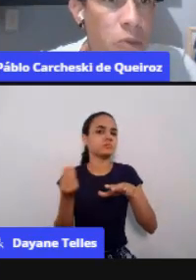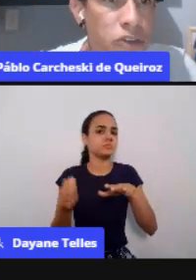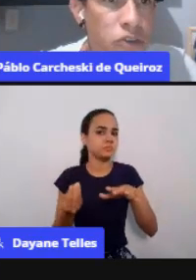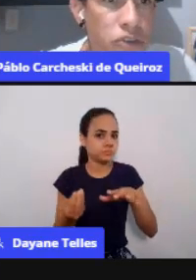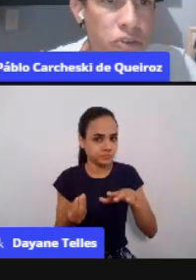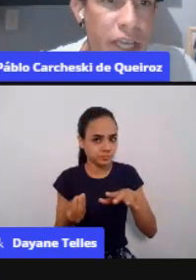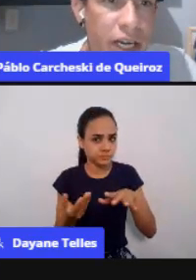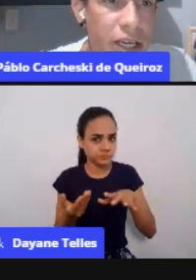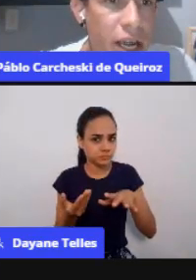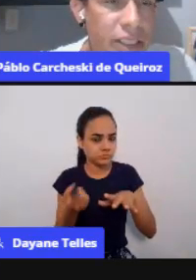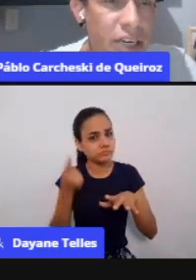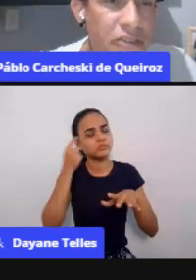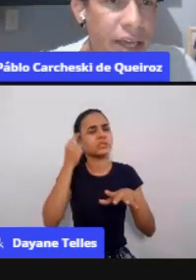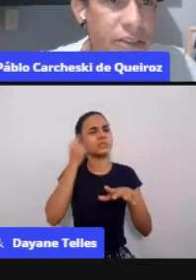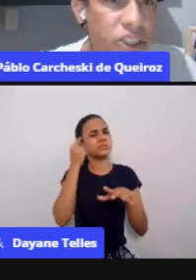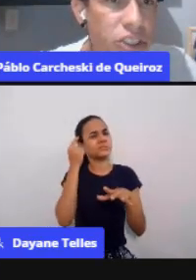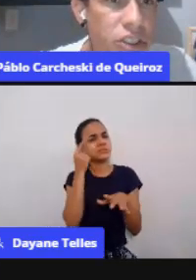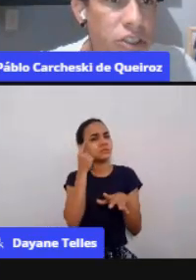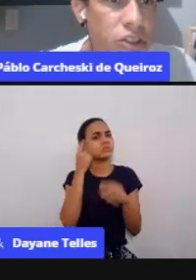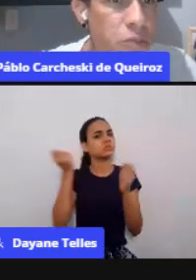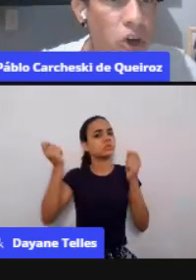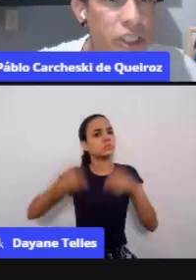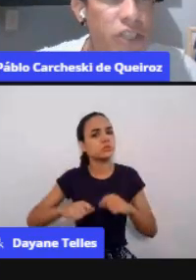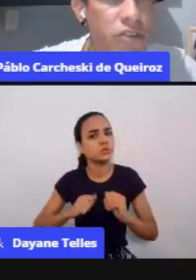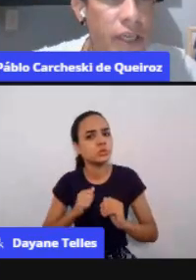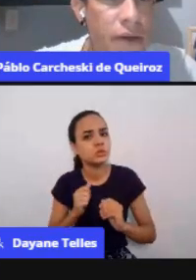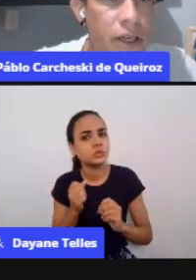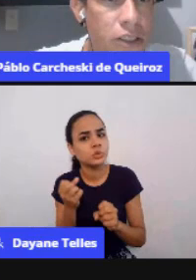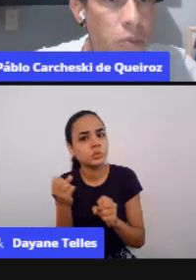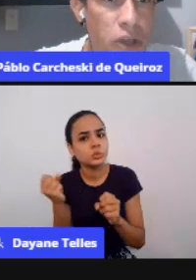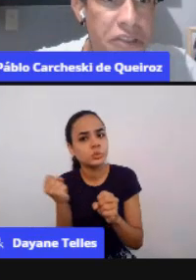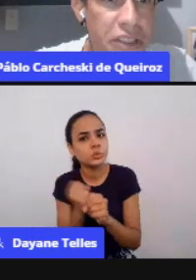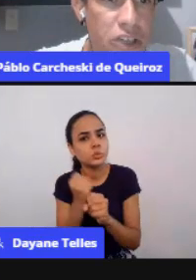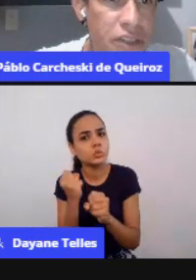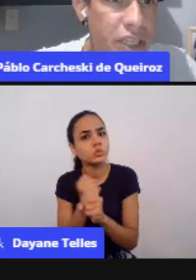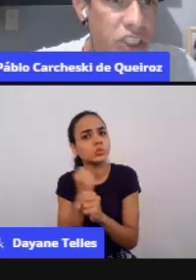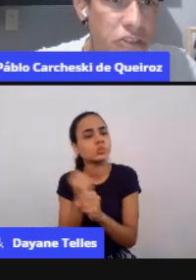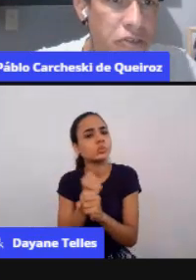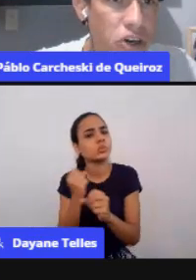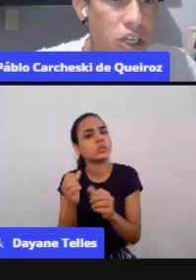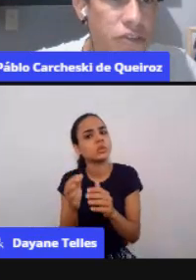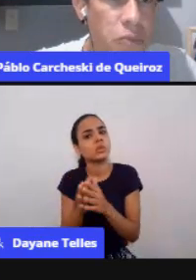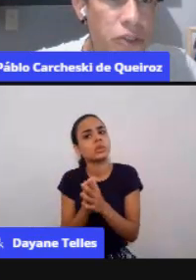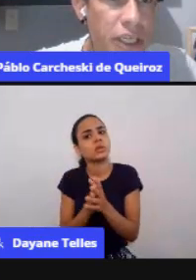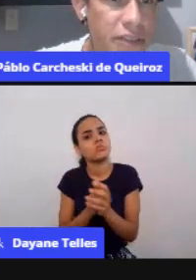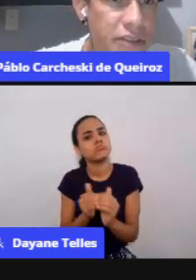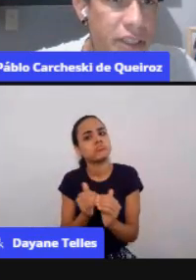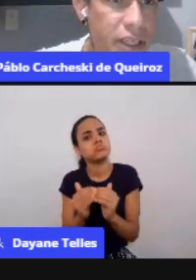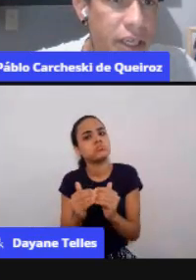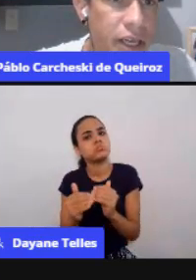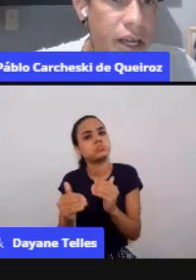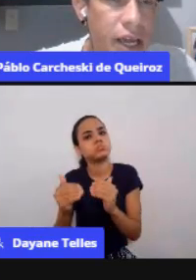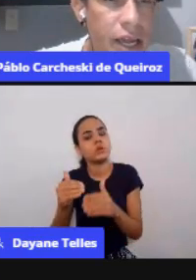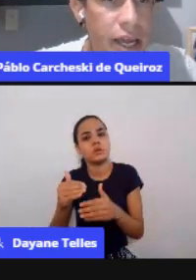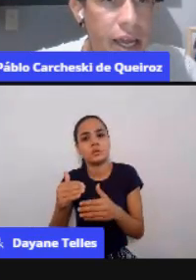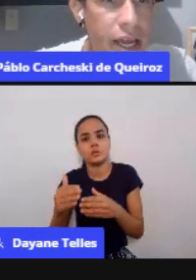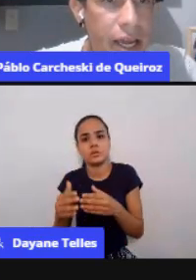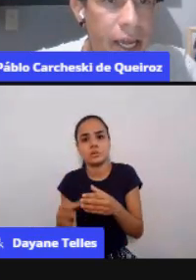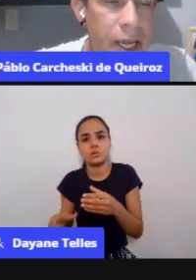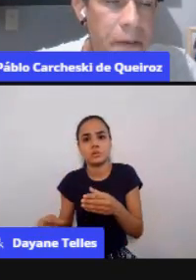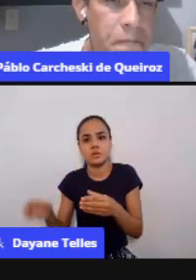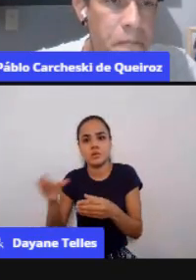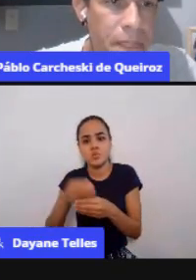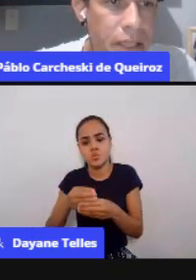ela. Como que eu posso construir ela? Através de bloquinhos, né? Então, pode ser, talvez, caixa de fósforo, poderia ser